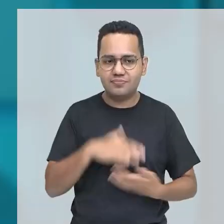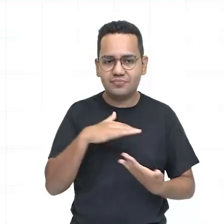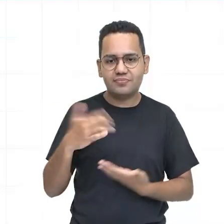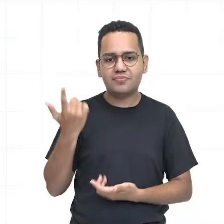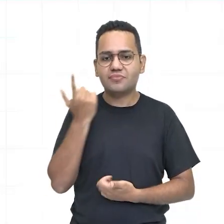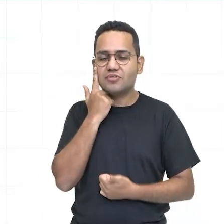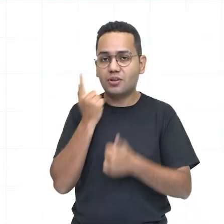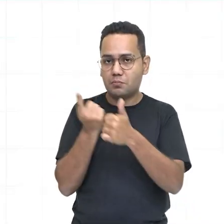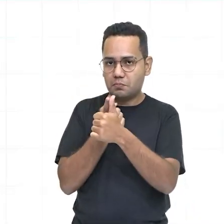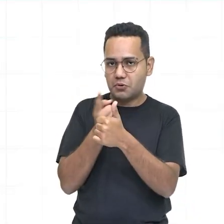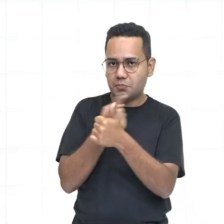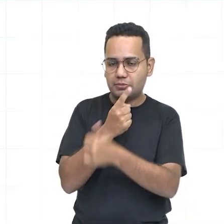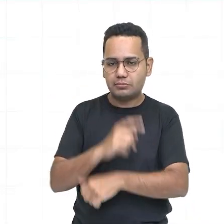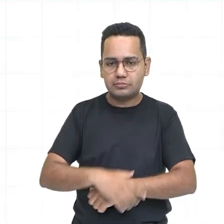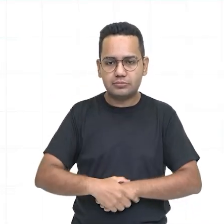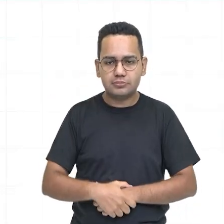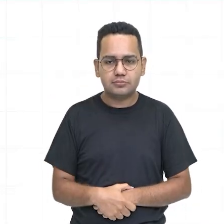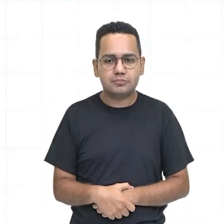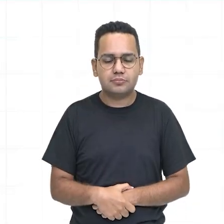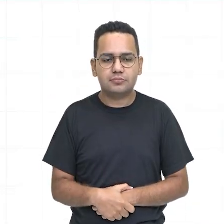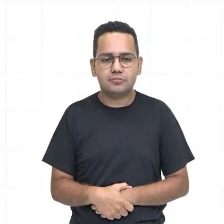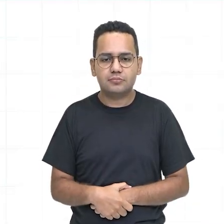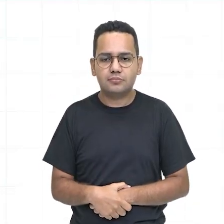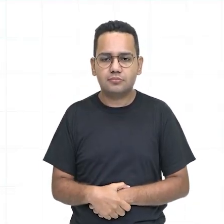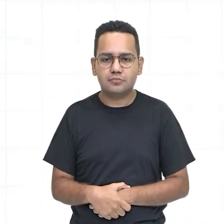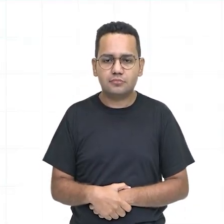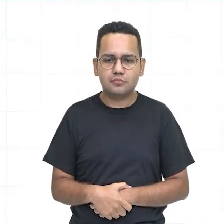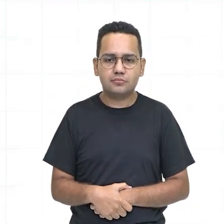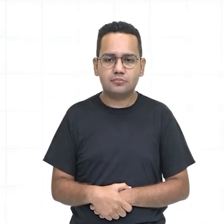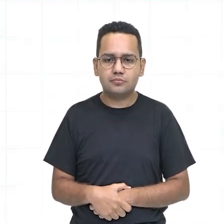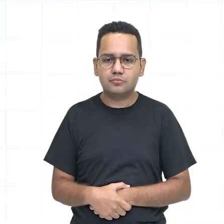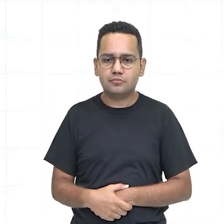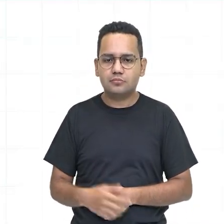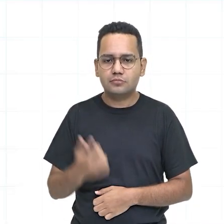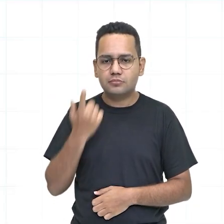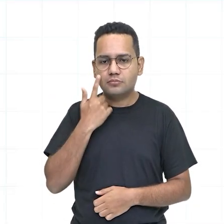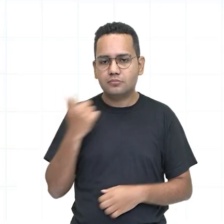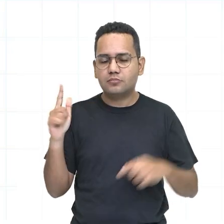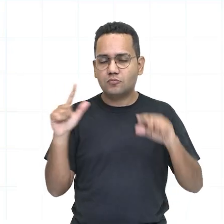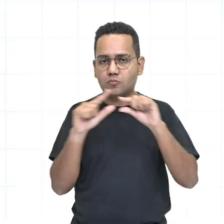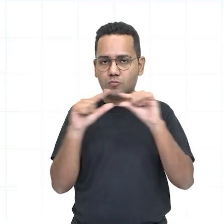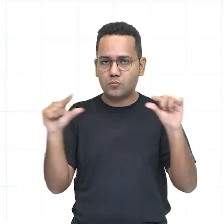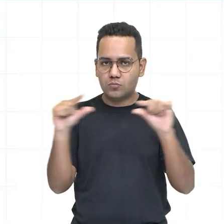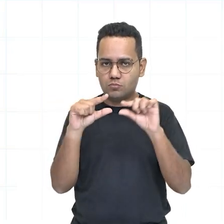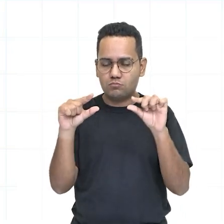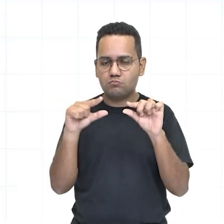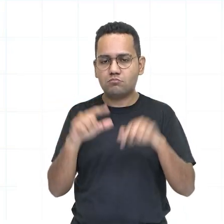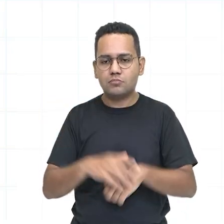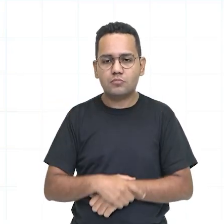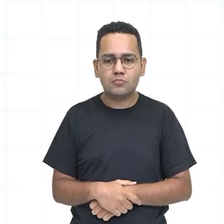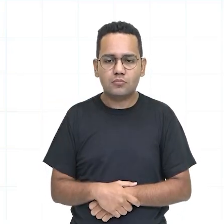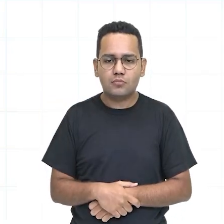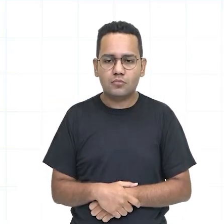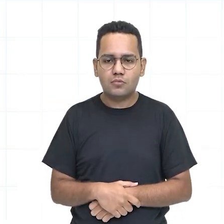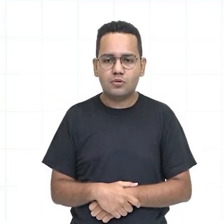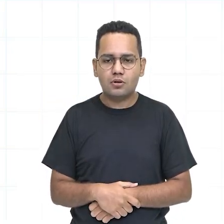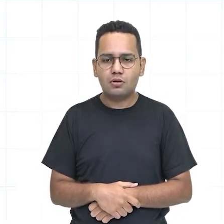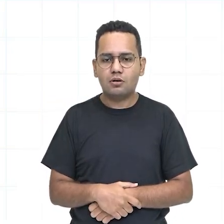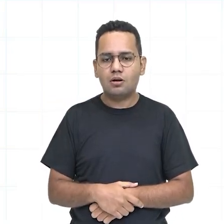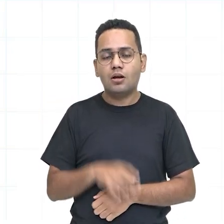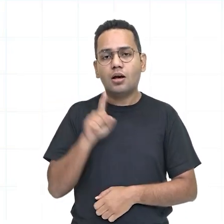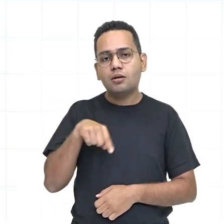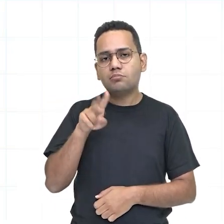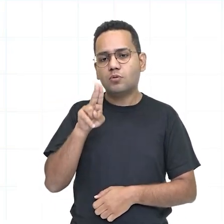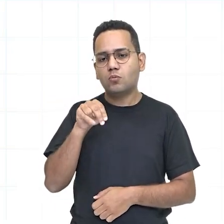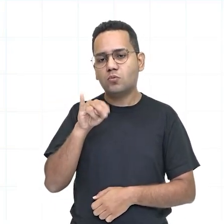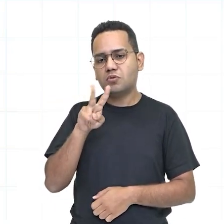primeira comigo. Então, essa primeira questão é da Univesp 2019. Diz assim, leia o